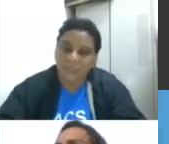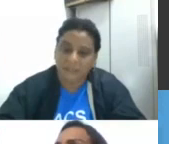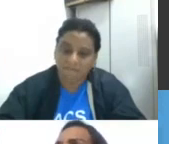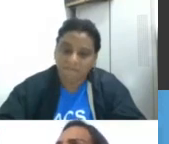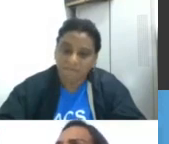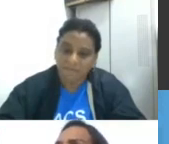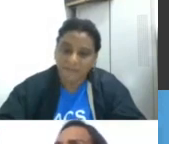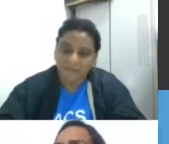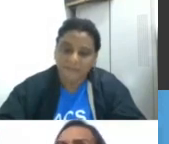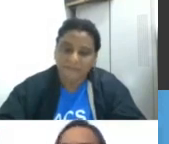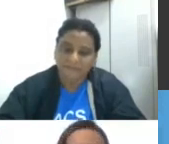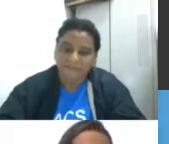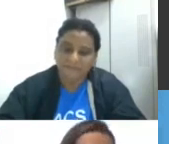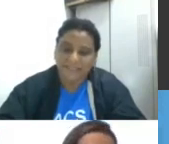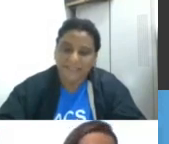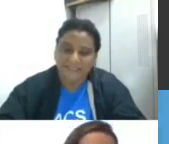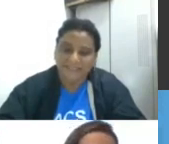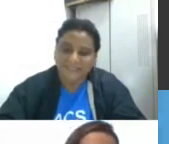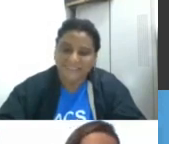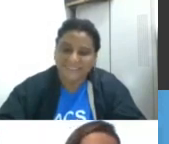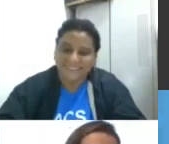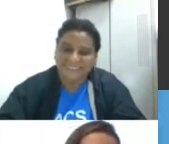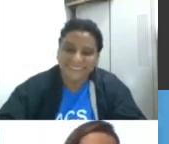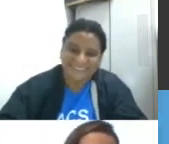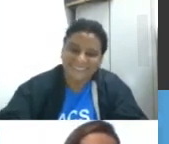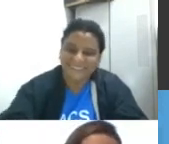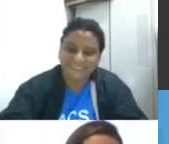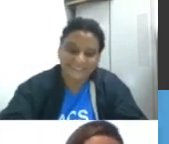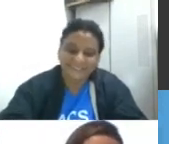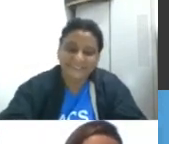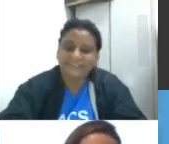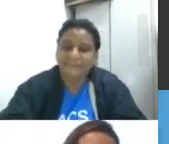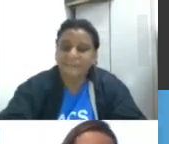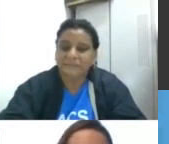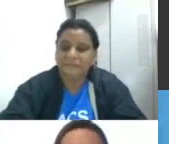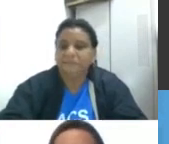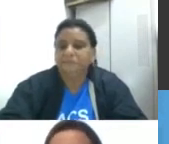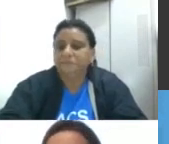se contaminar é isso já aqui